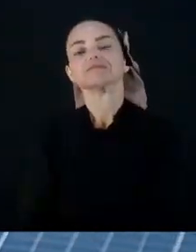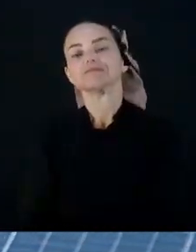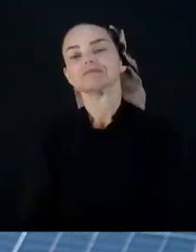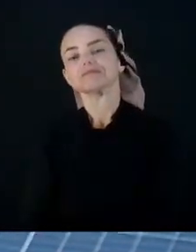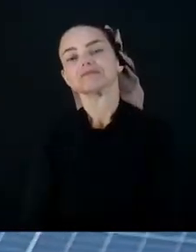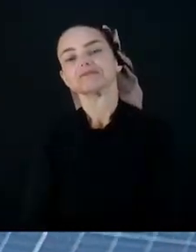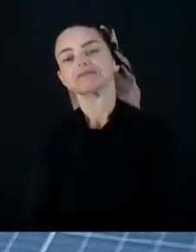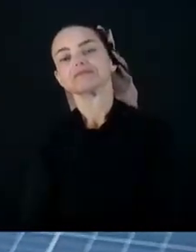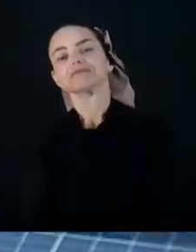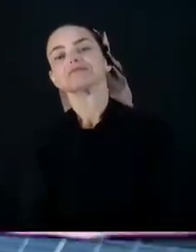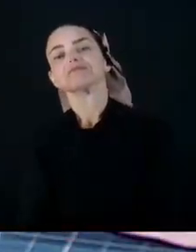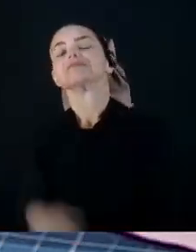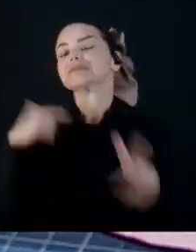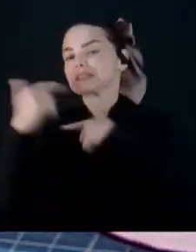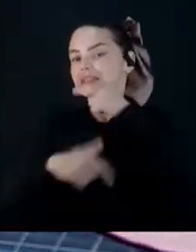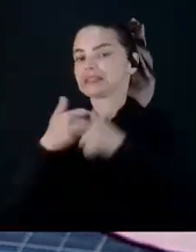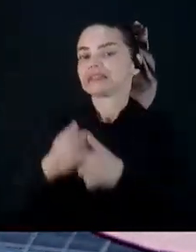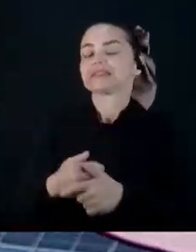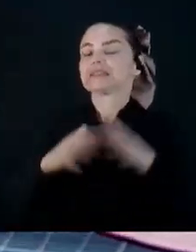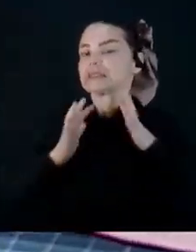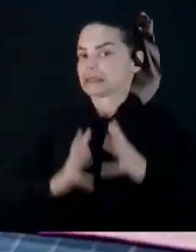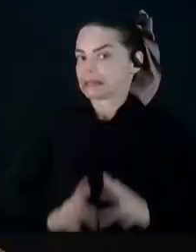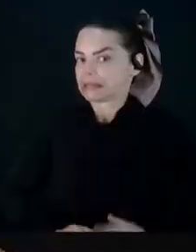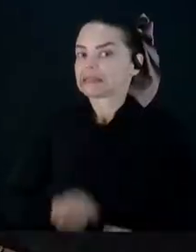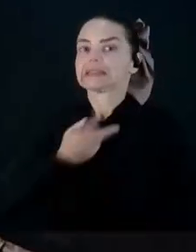Trabalhinho sempre limpinho, né?